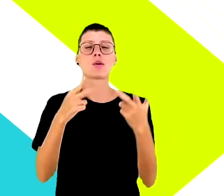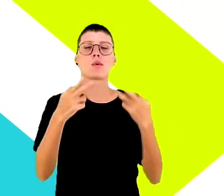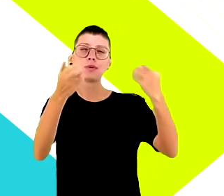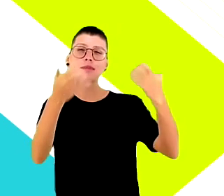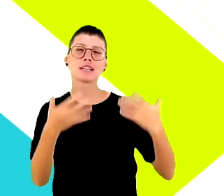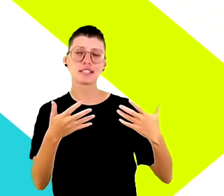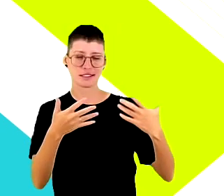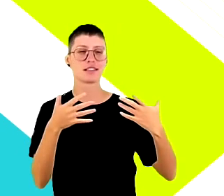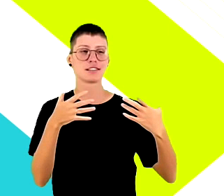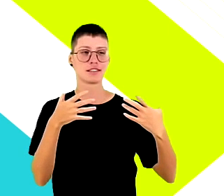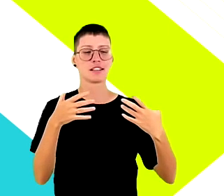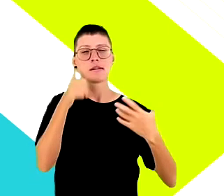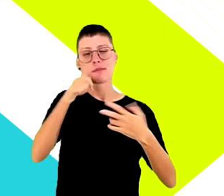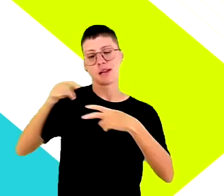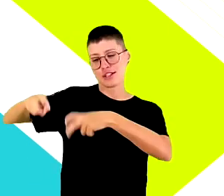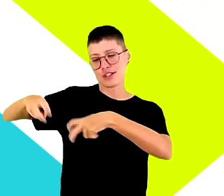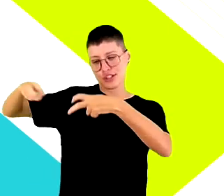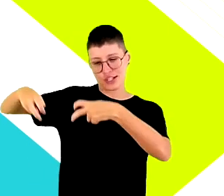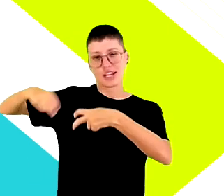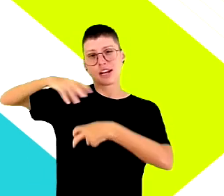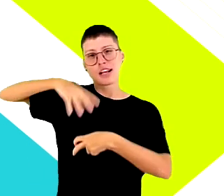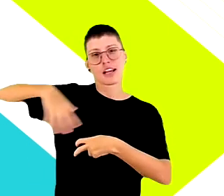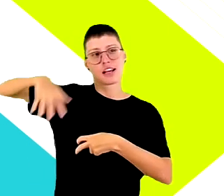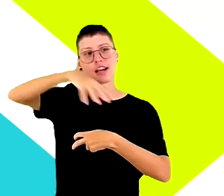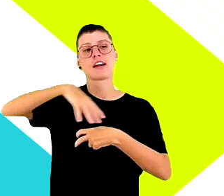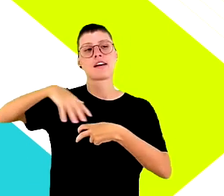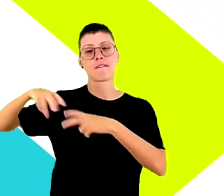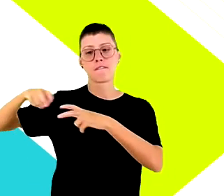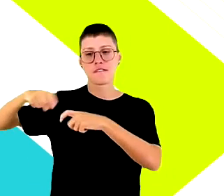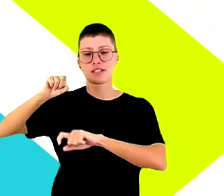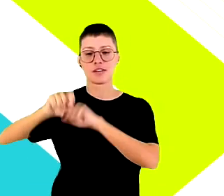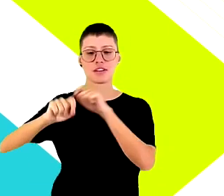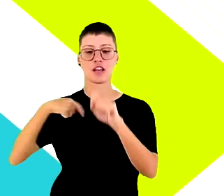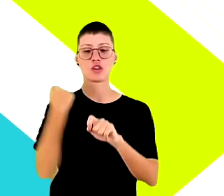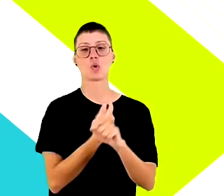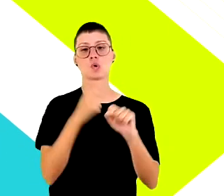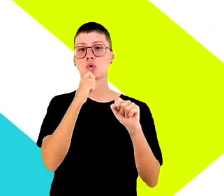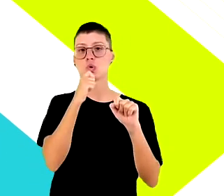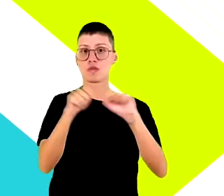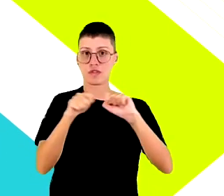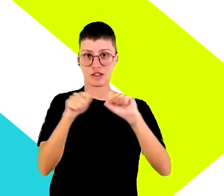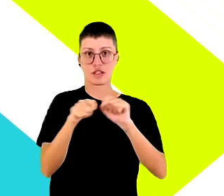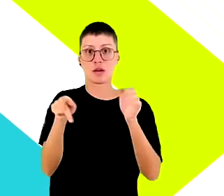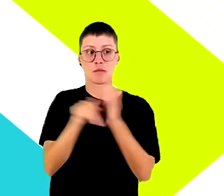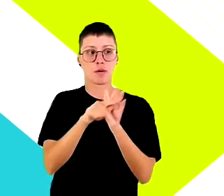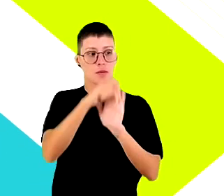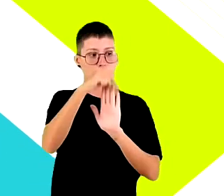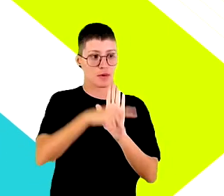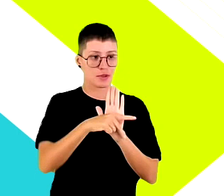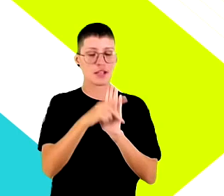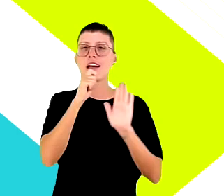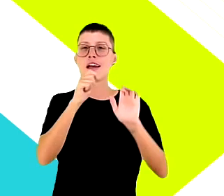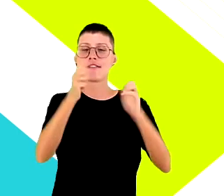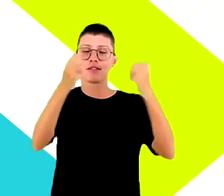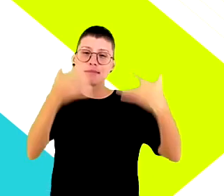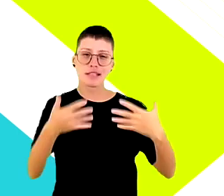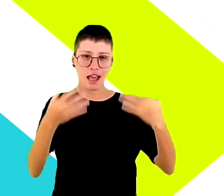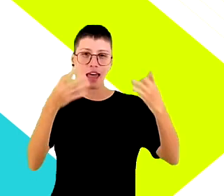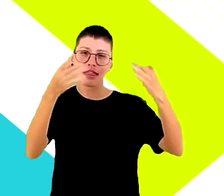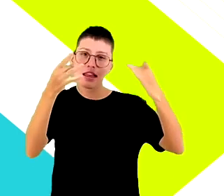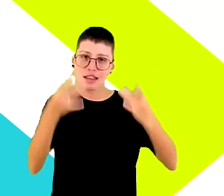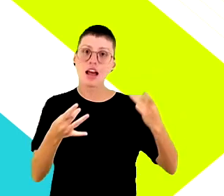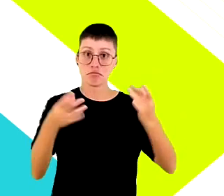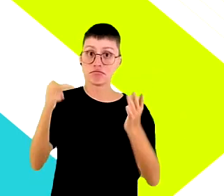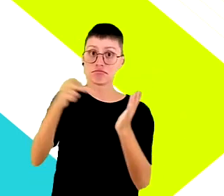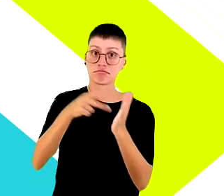engenheira agrônoma da Fazenda Guarita, que é uma das fazendas que a gente está operando do Projeto Bom Sucro, que eu vou comentar depois, que fala que, de fato, é